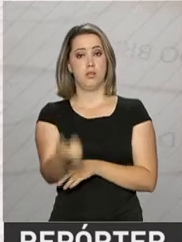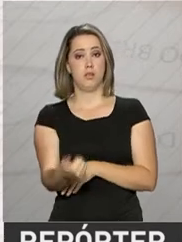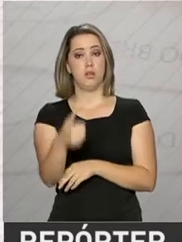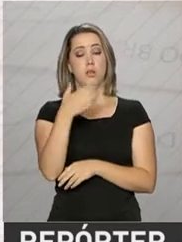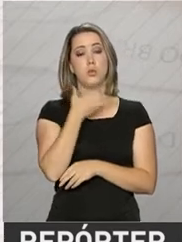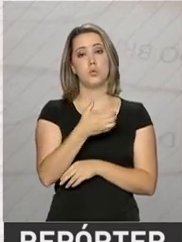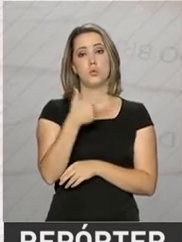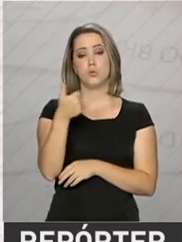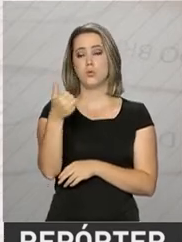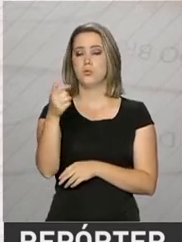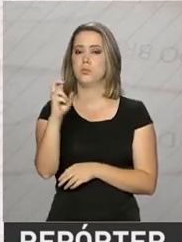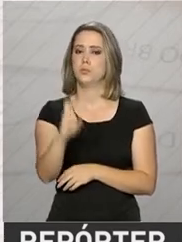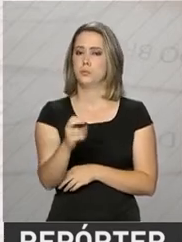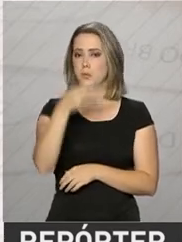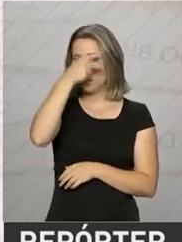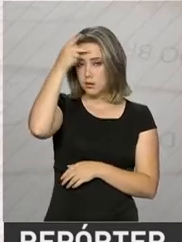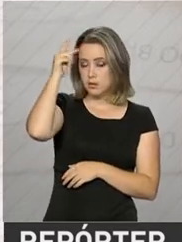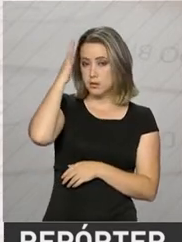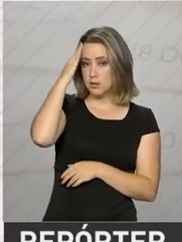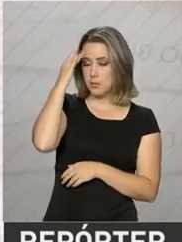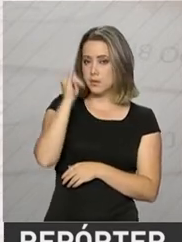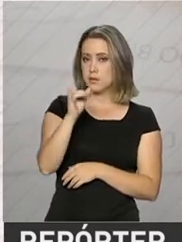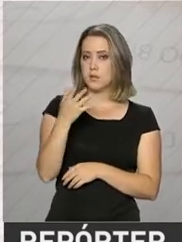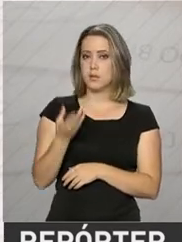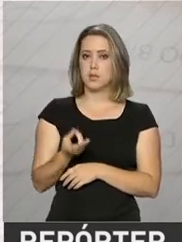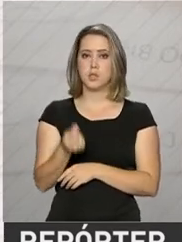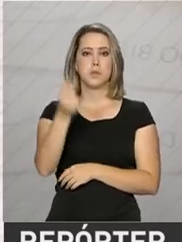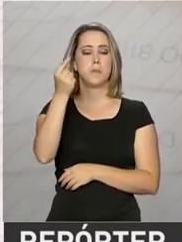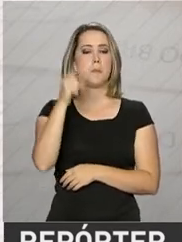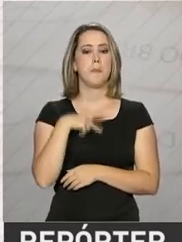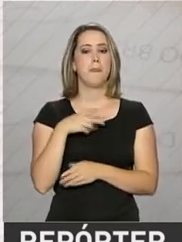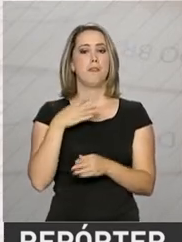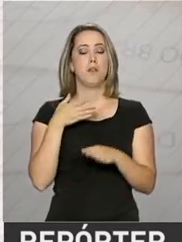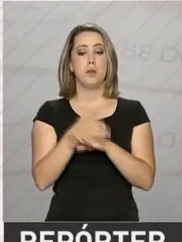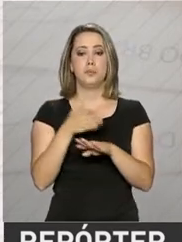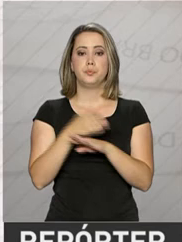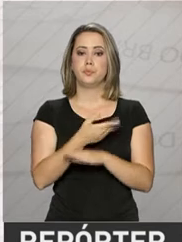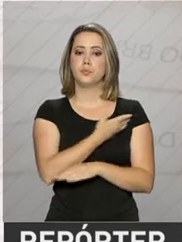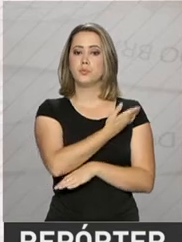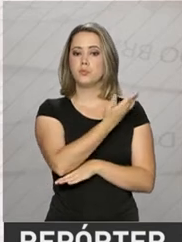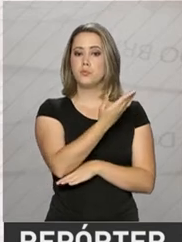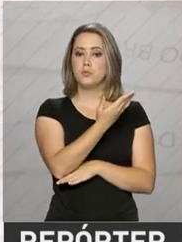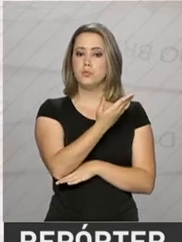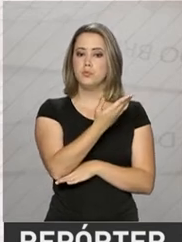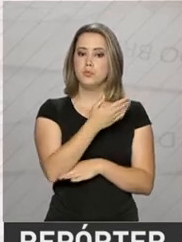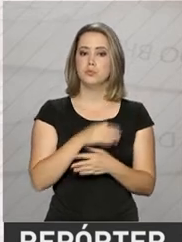2015. Para confirmar se você tem algum saldo a receber, acesse